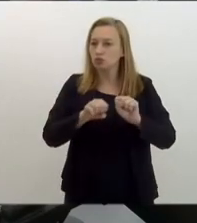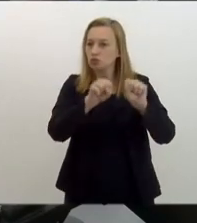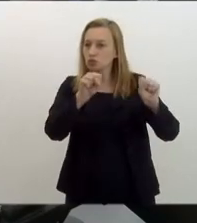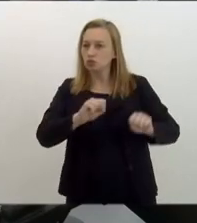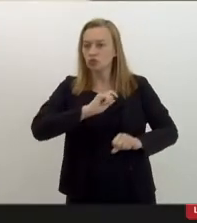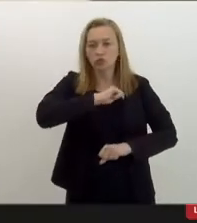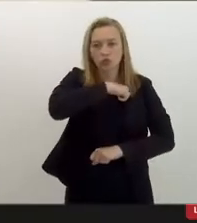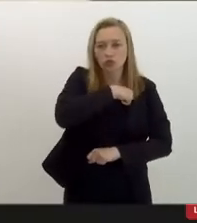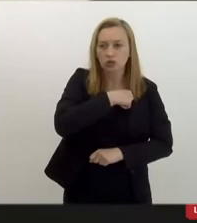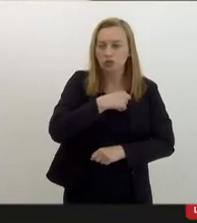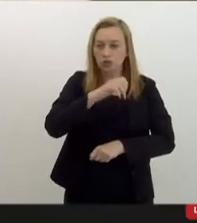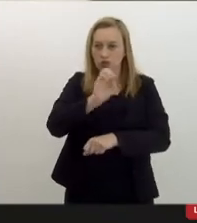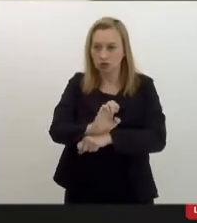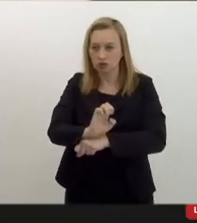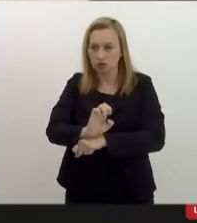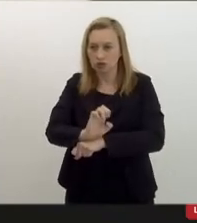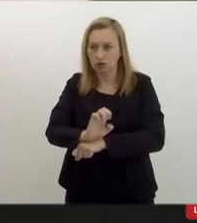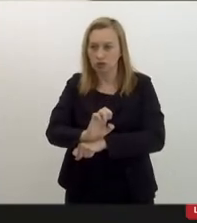para